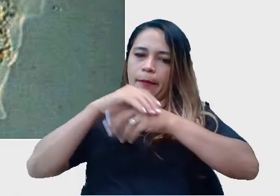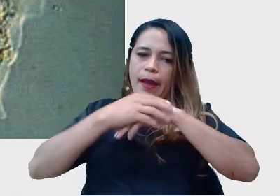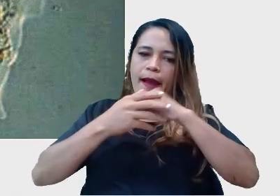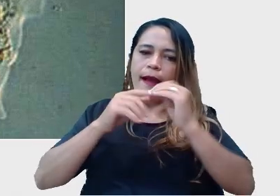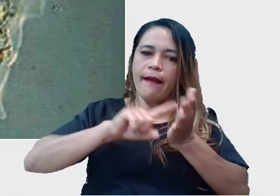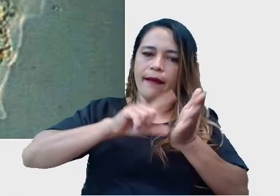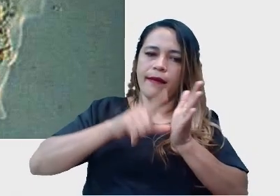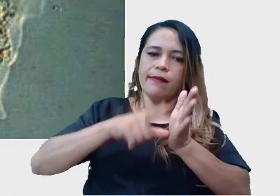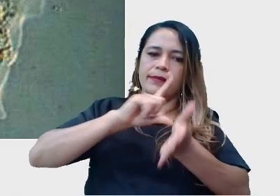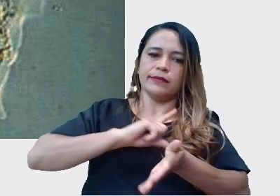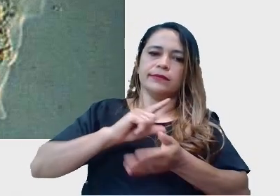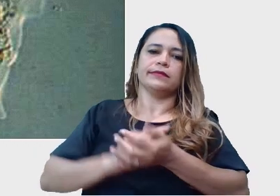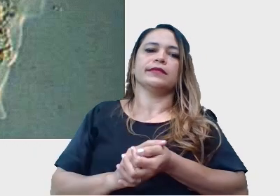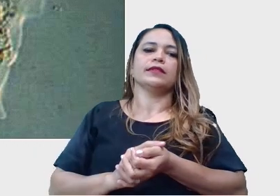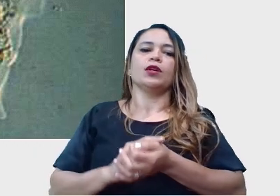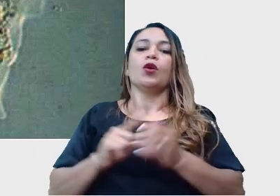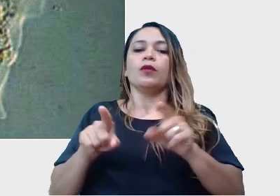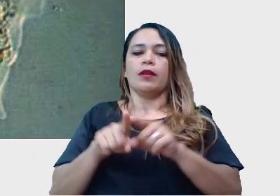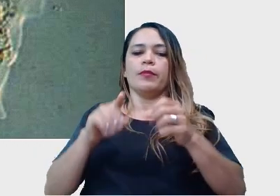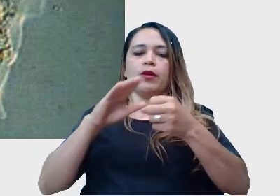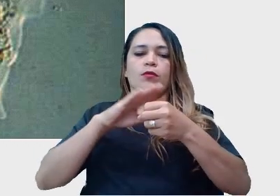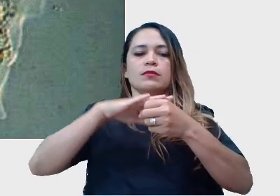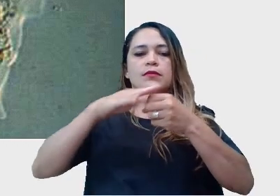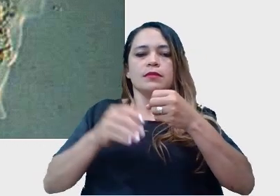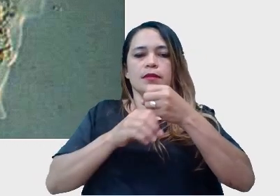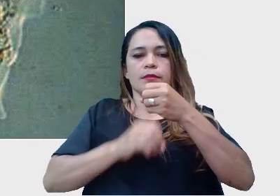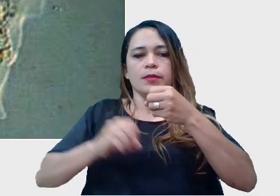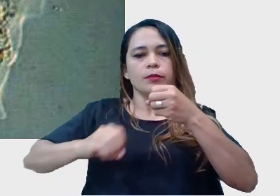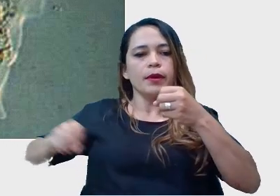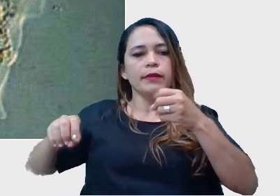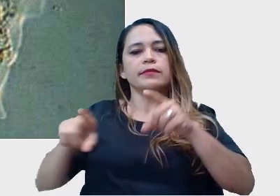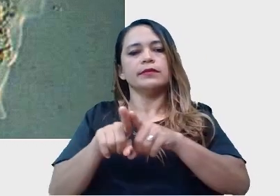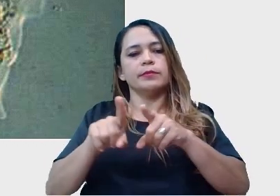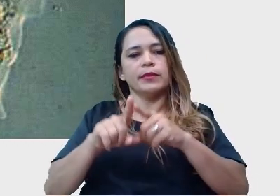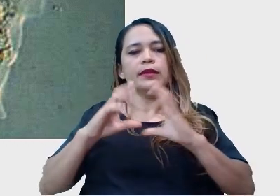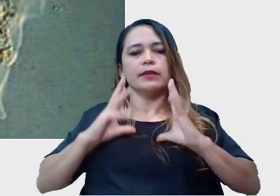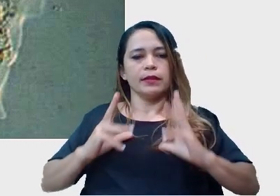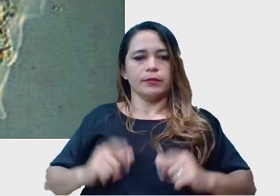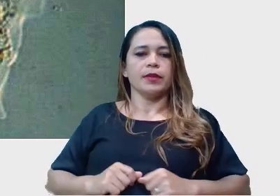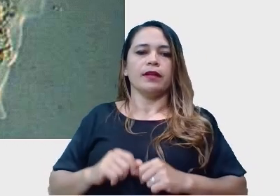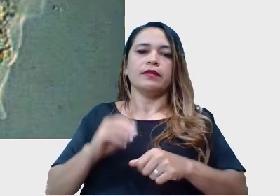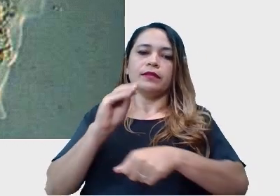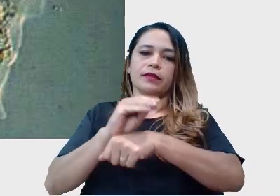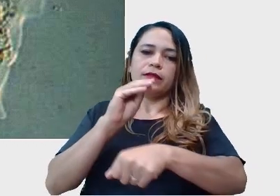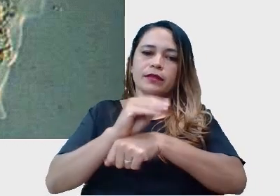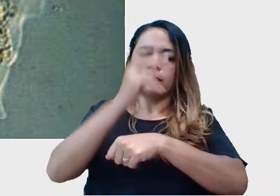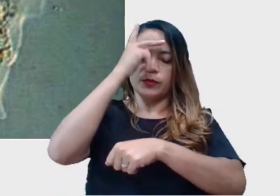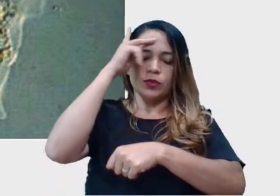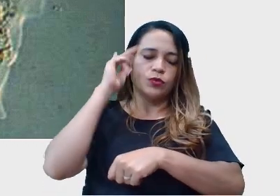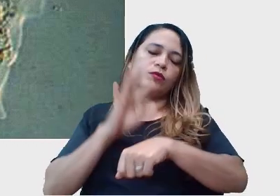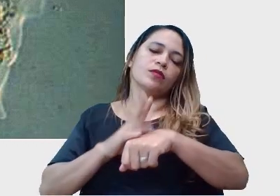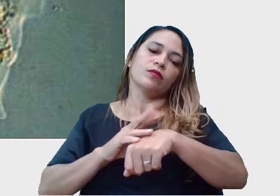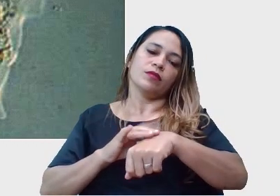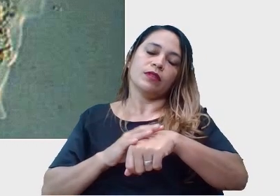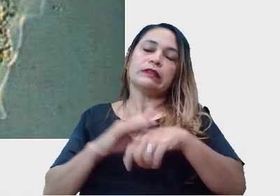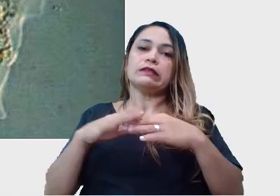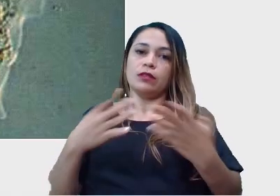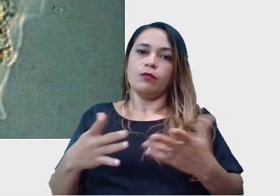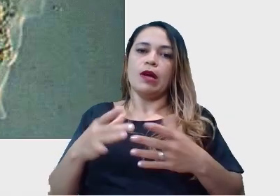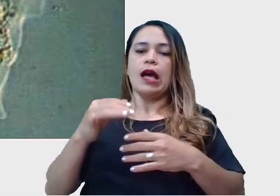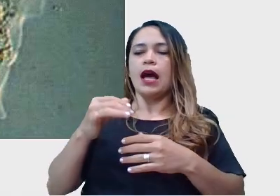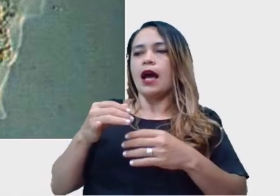tratar a água que a gente vai beber, que a gente vai consumir, tratar as pessoas que estão doentes, porque dessa forma a doença